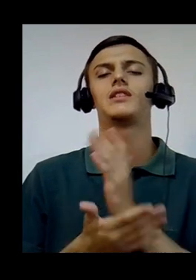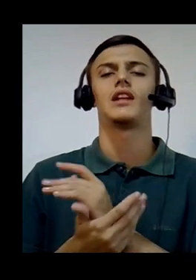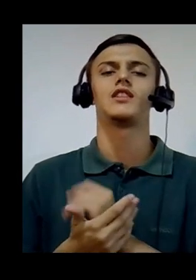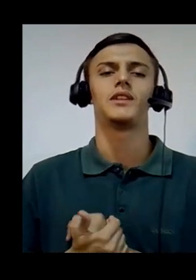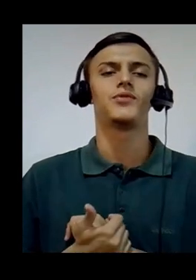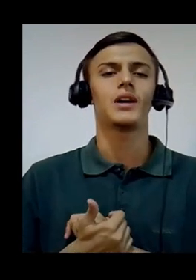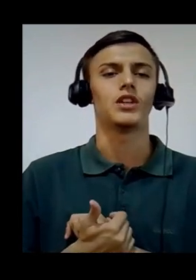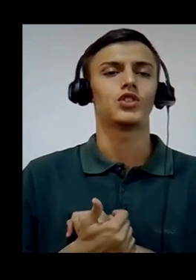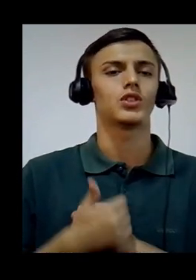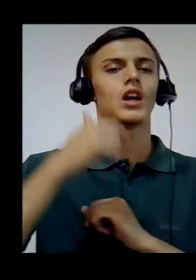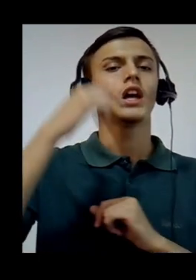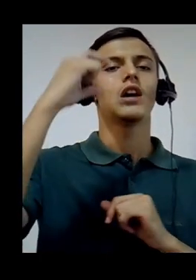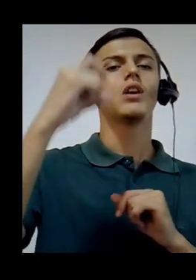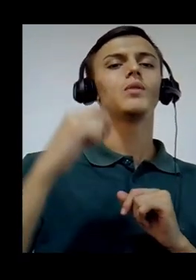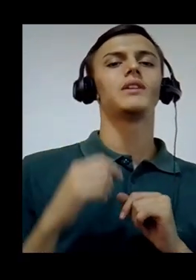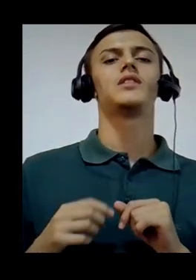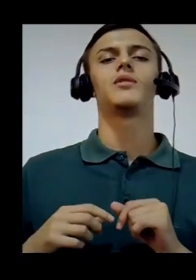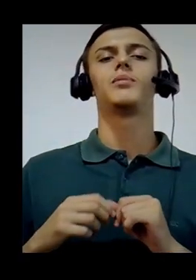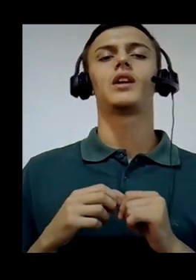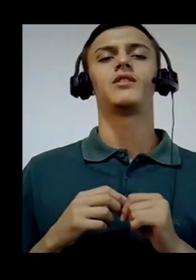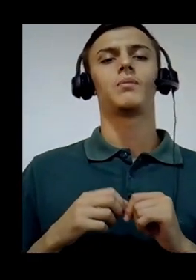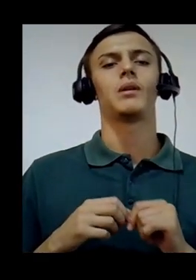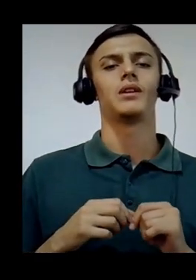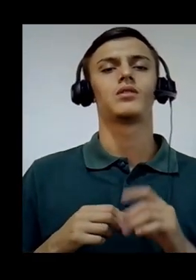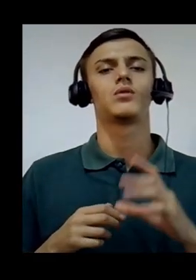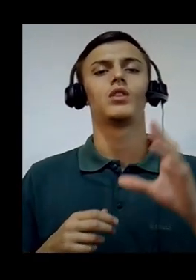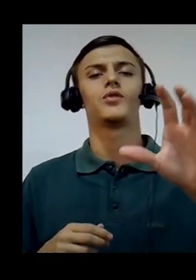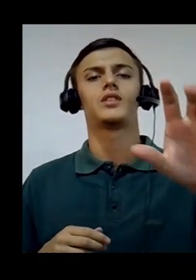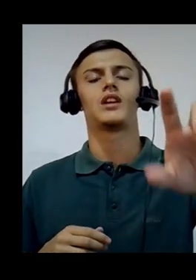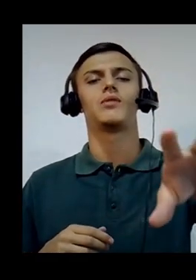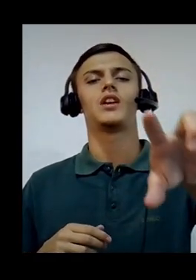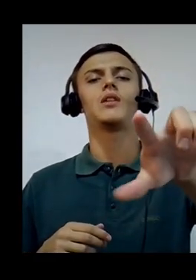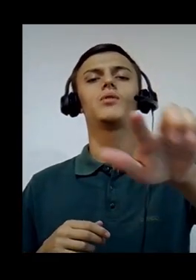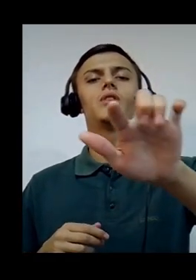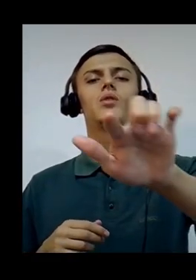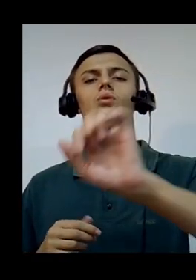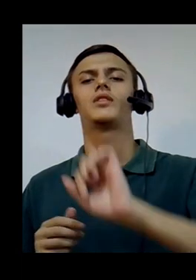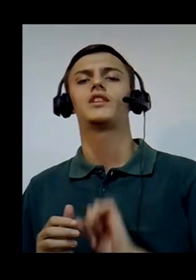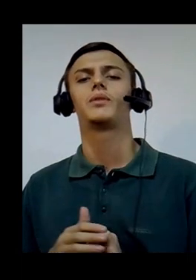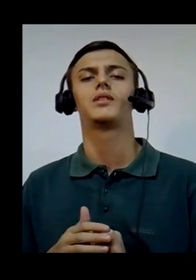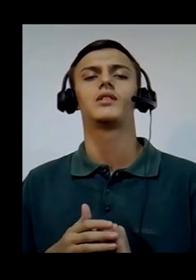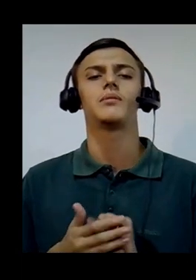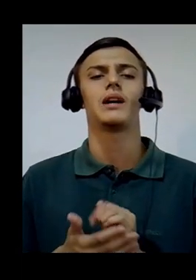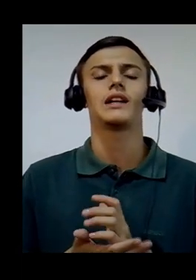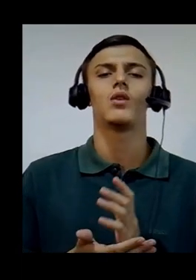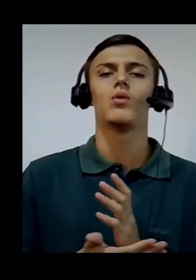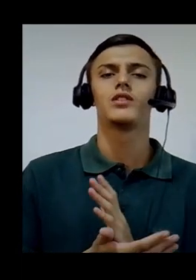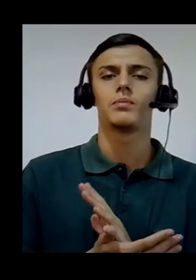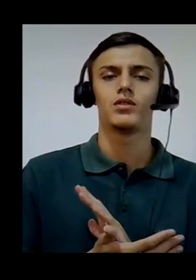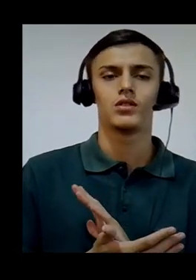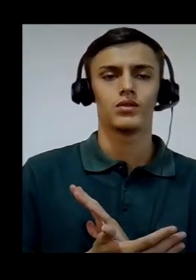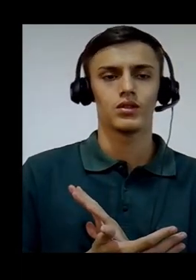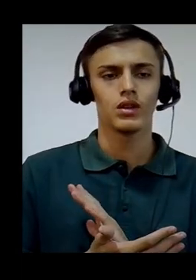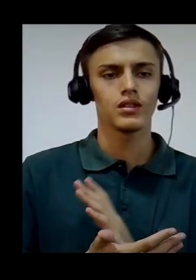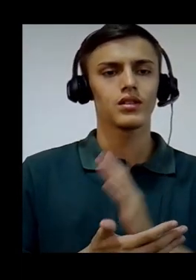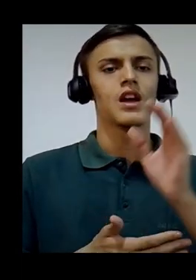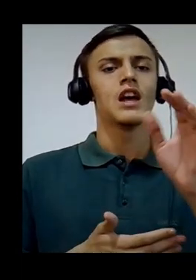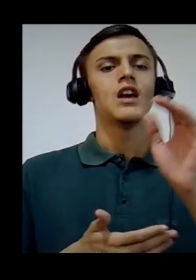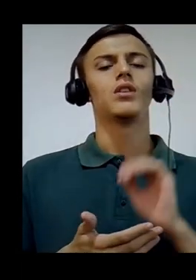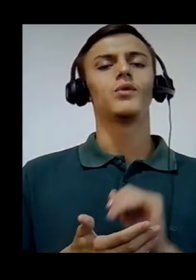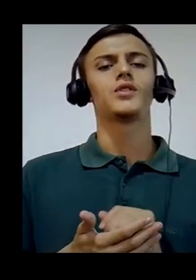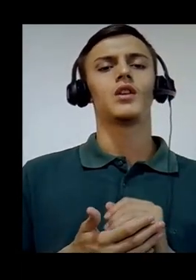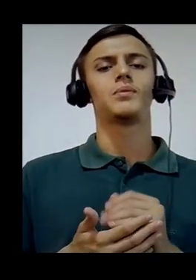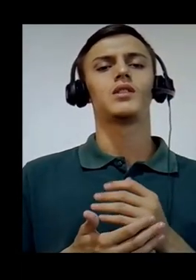que bloquear todas elas especificamente. Quando precisamos bloquear os equipamentos? Quando o funcionário deve remover ou contornar as proteções da máquina ou dispositivo de